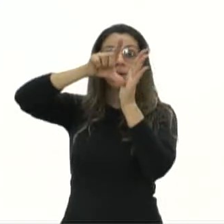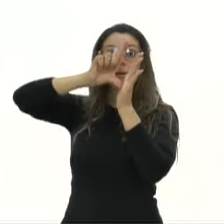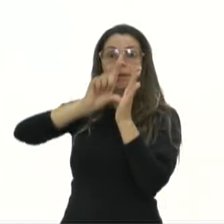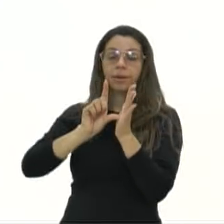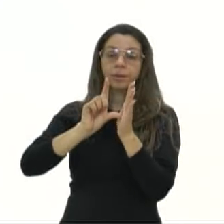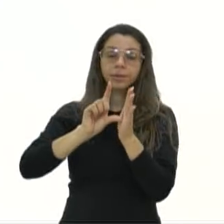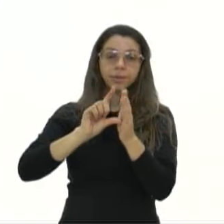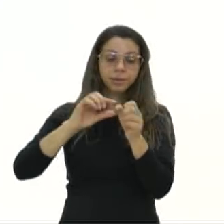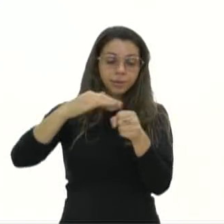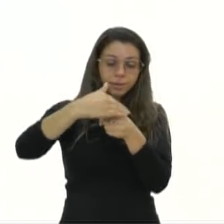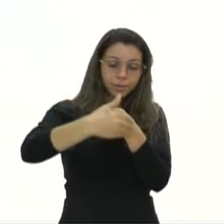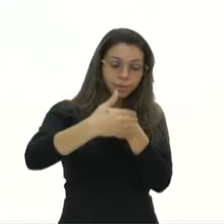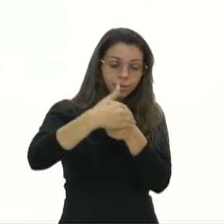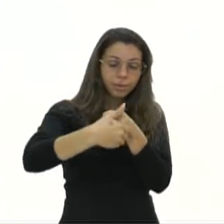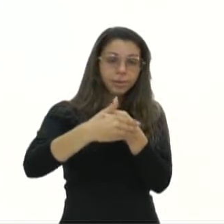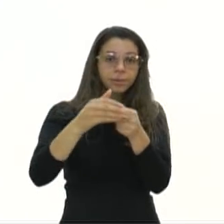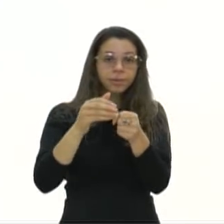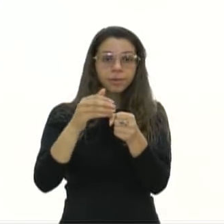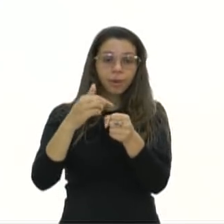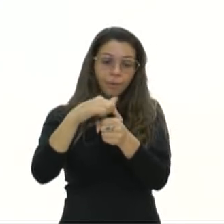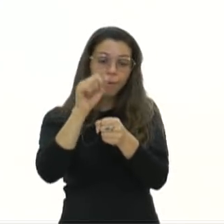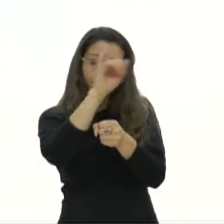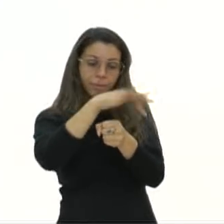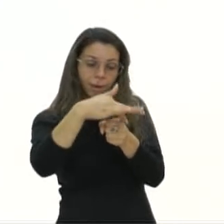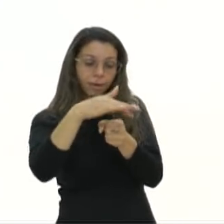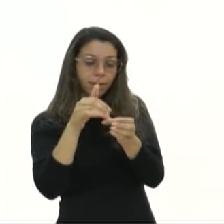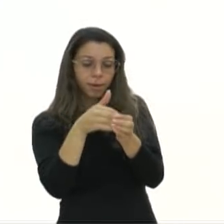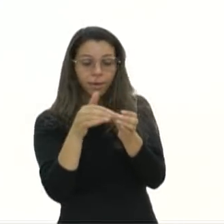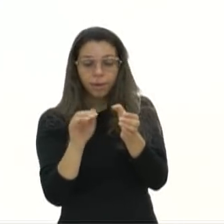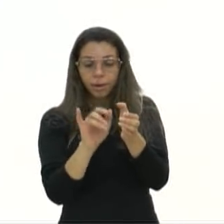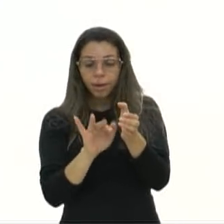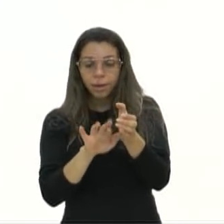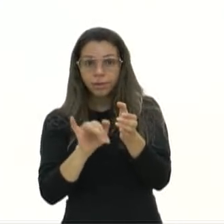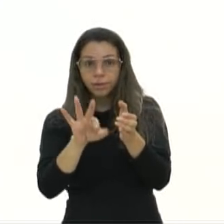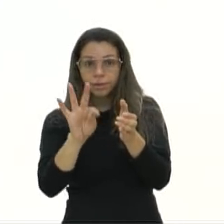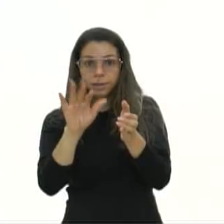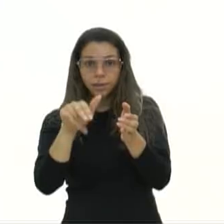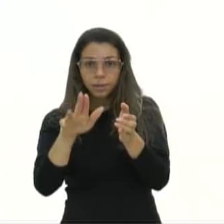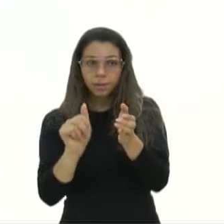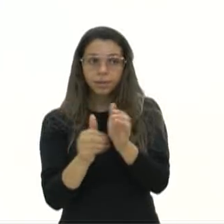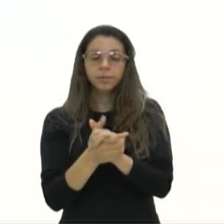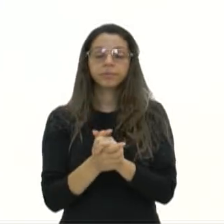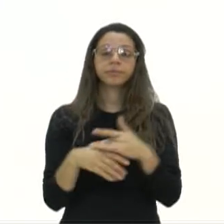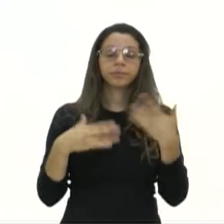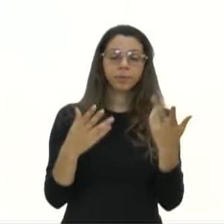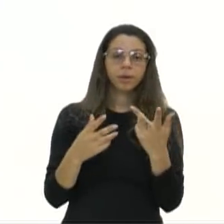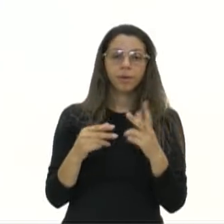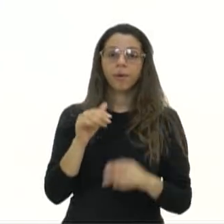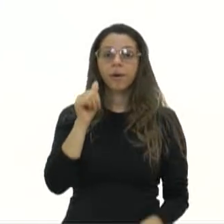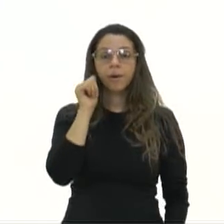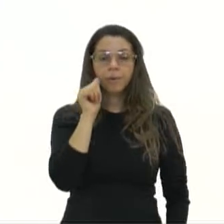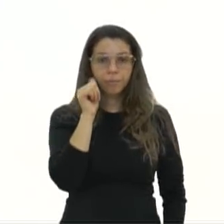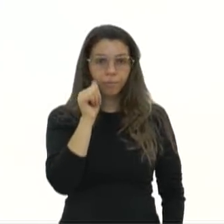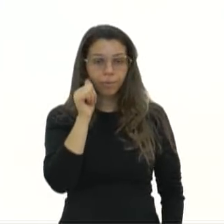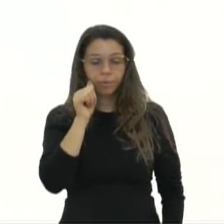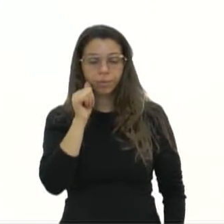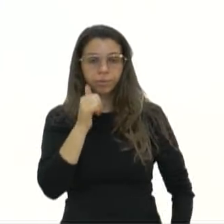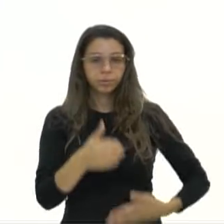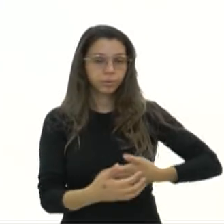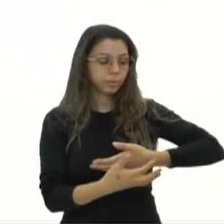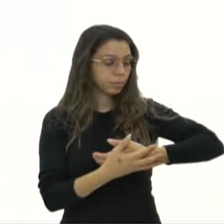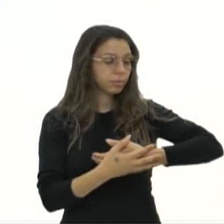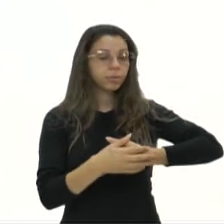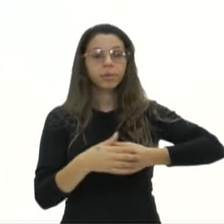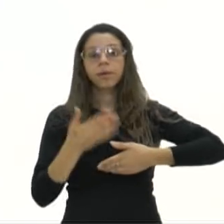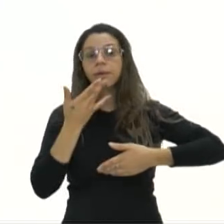da retina. Vamos ver de novo essa imagem? Então, olha essas duas imagens aqui. Uma mulher com uma criança no colo, passeando